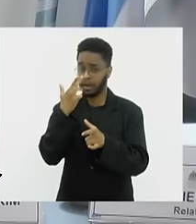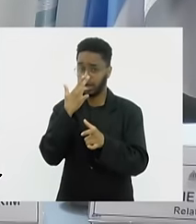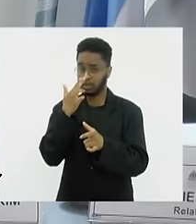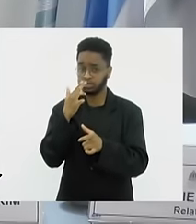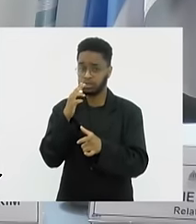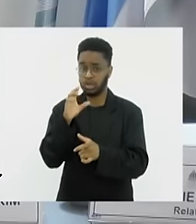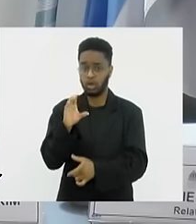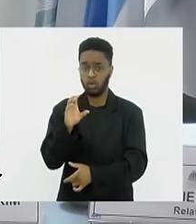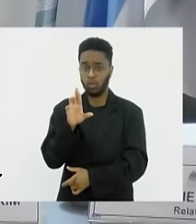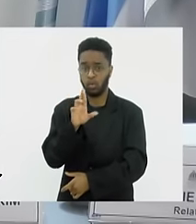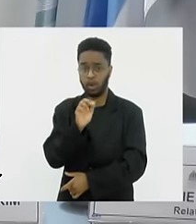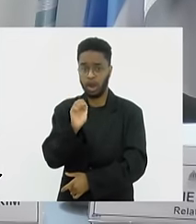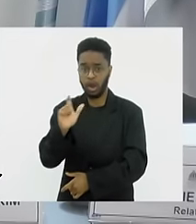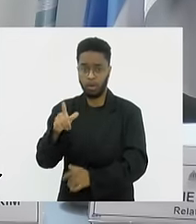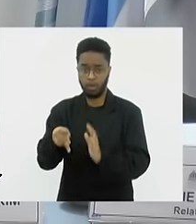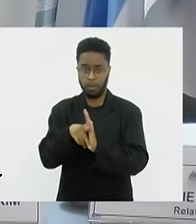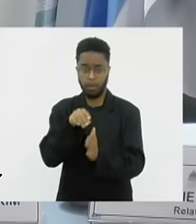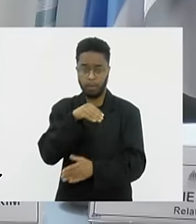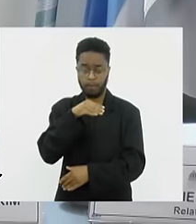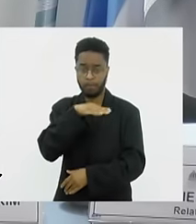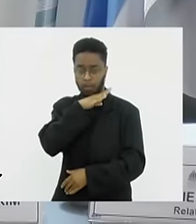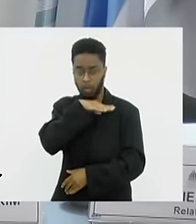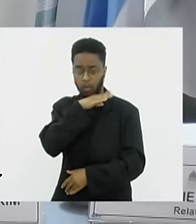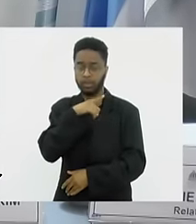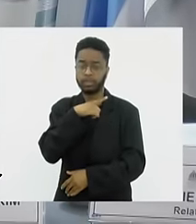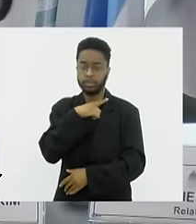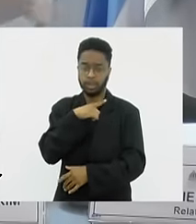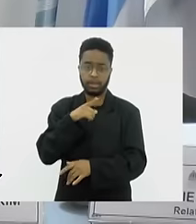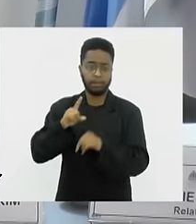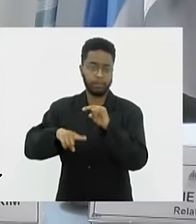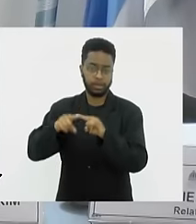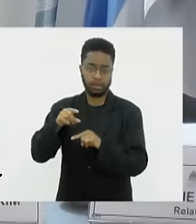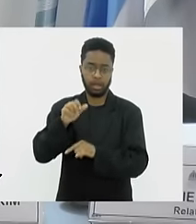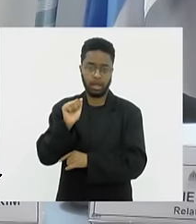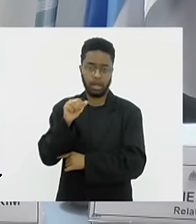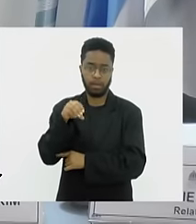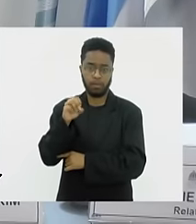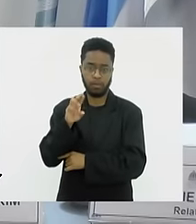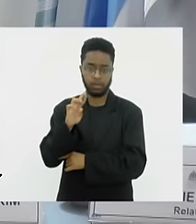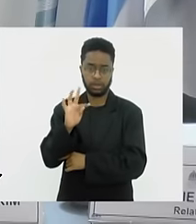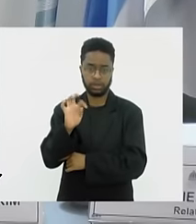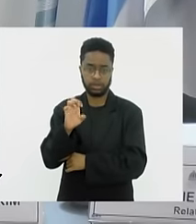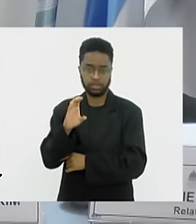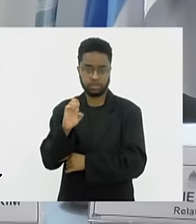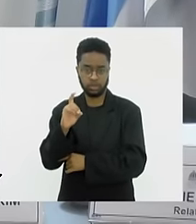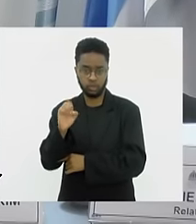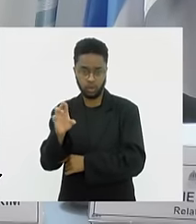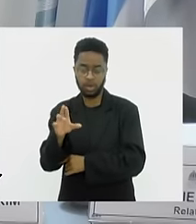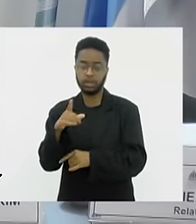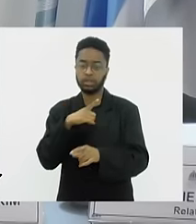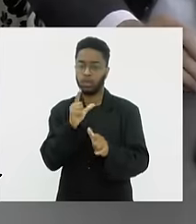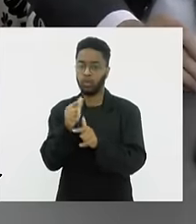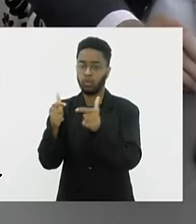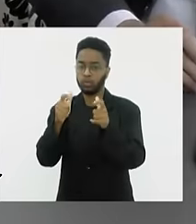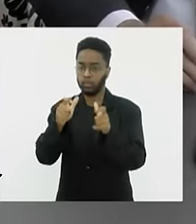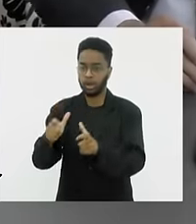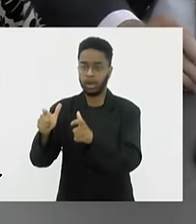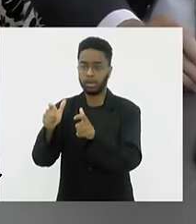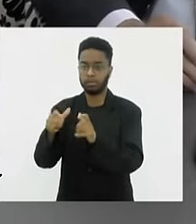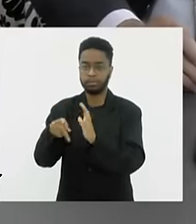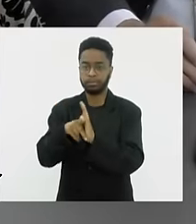ali é um chiqueiro, cheio de amortecedor. Tem um outro curral, que é só de pneu. O senhor não recebeu as